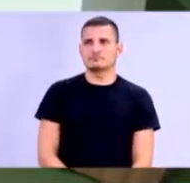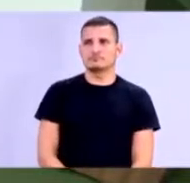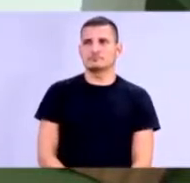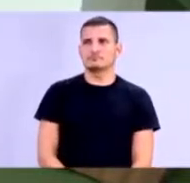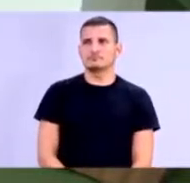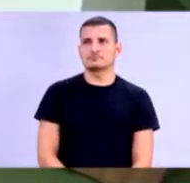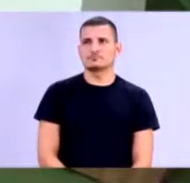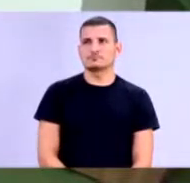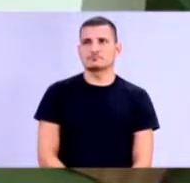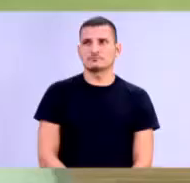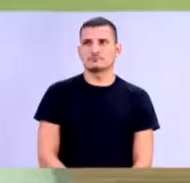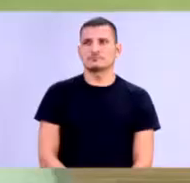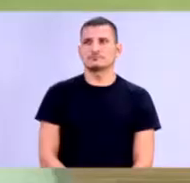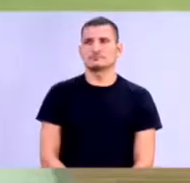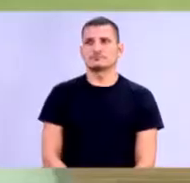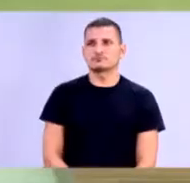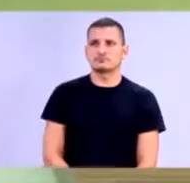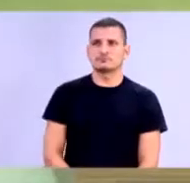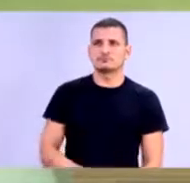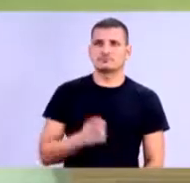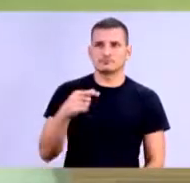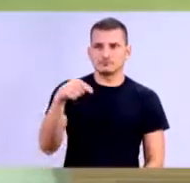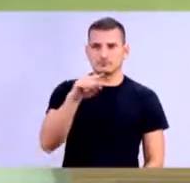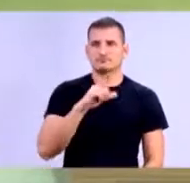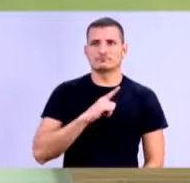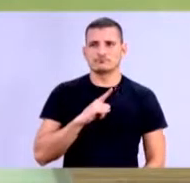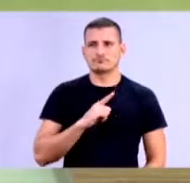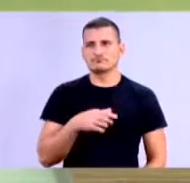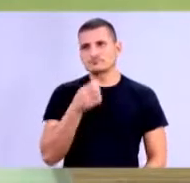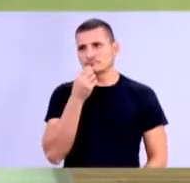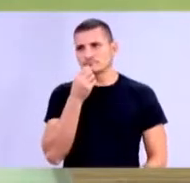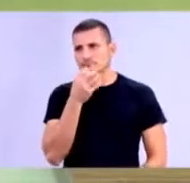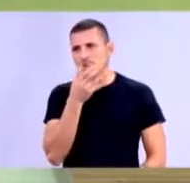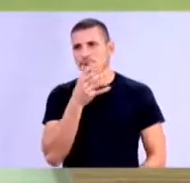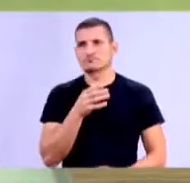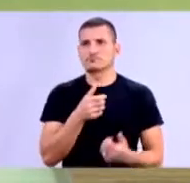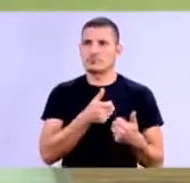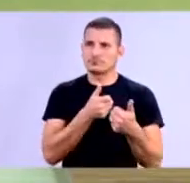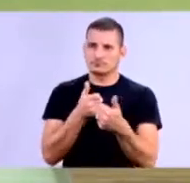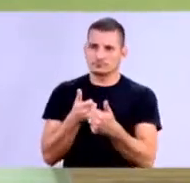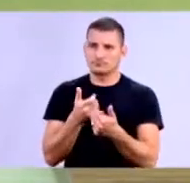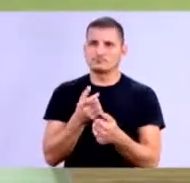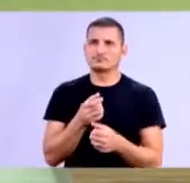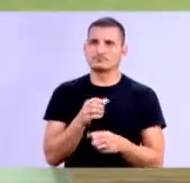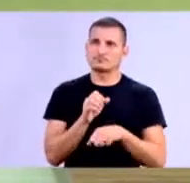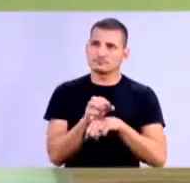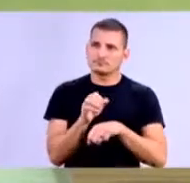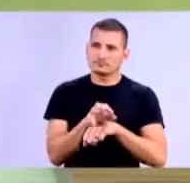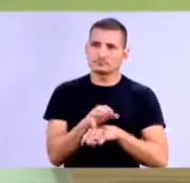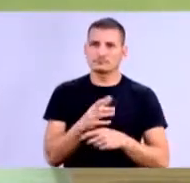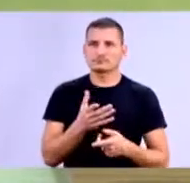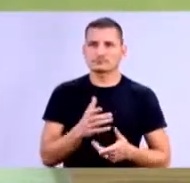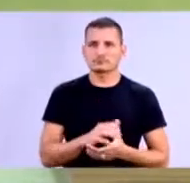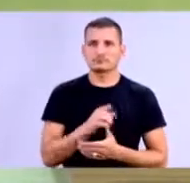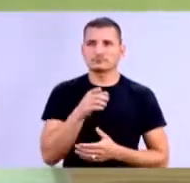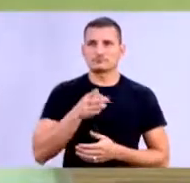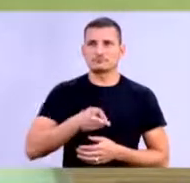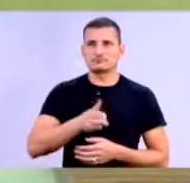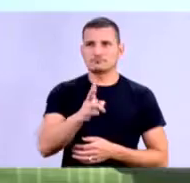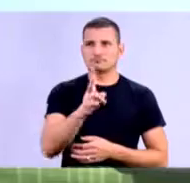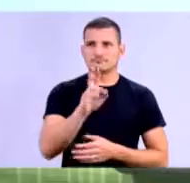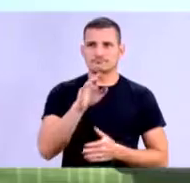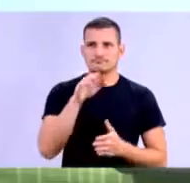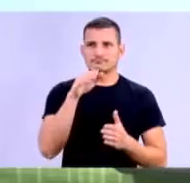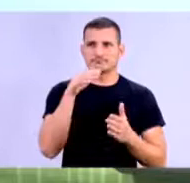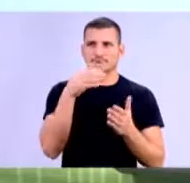que não. Isso então mesmo. Você está aí bem assessorado, bem acompanhado e fazemos votos que possa continuar até o final. Isso mesmo,